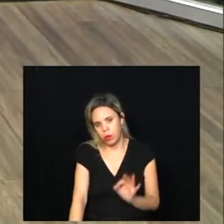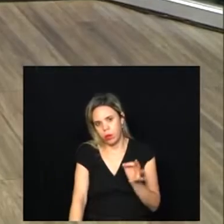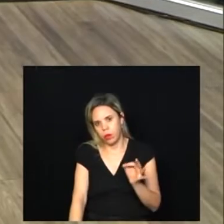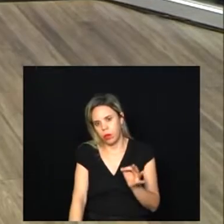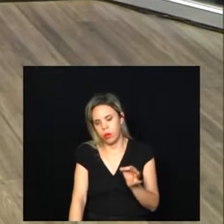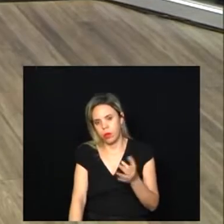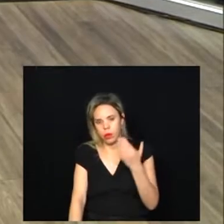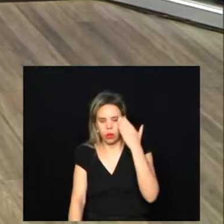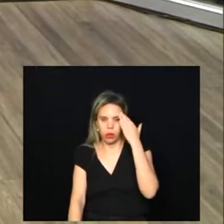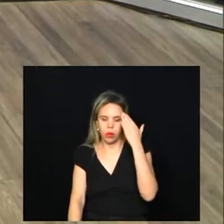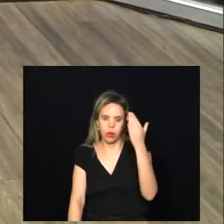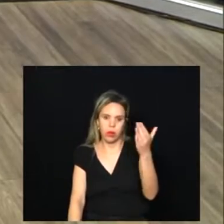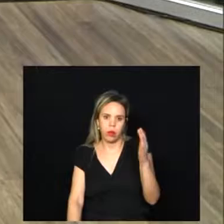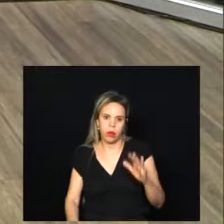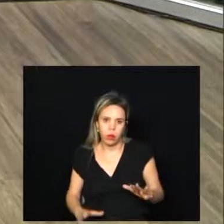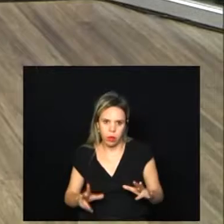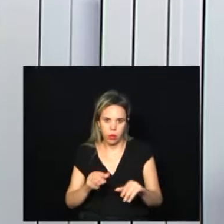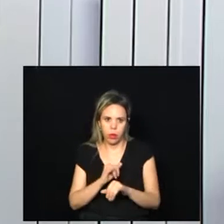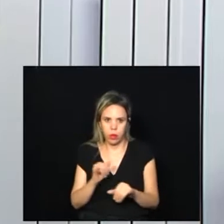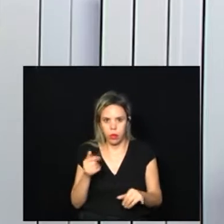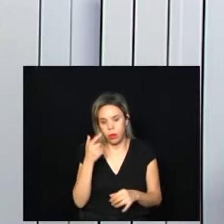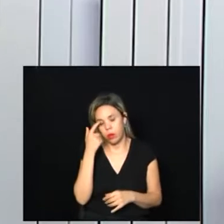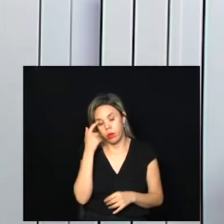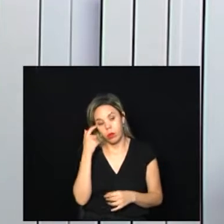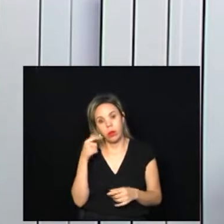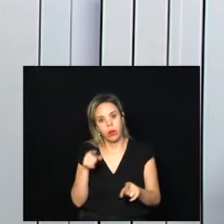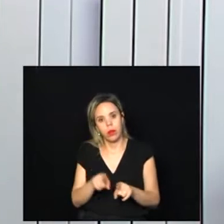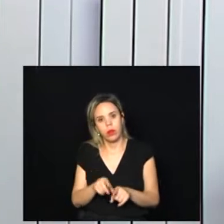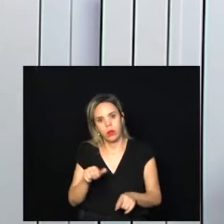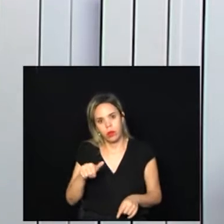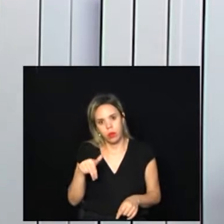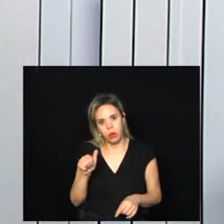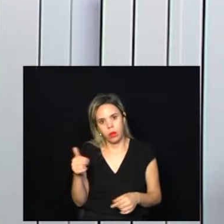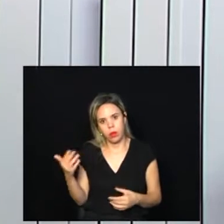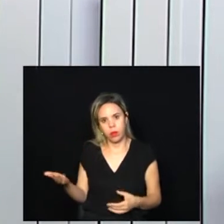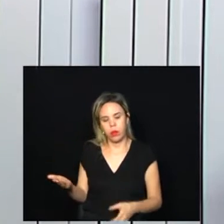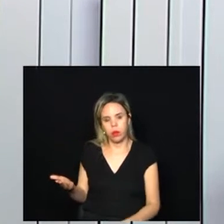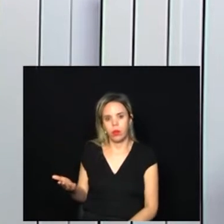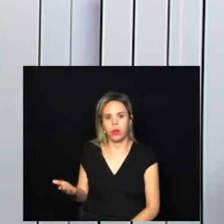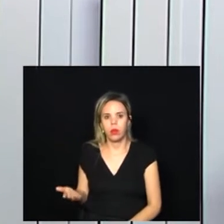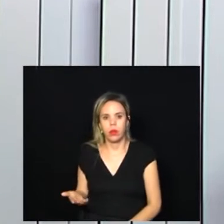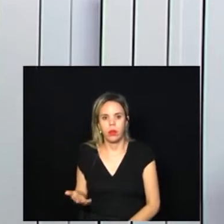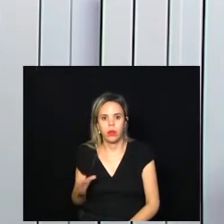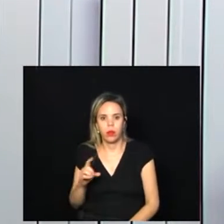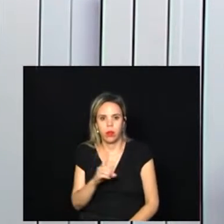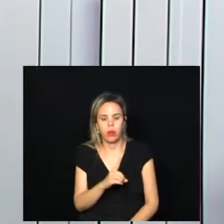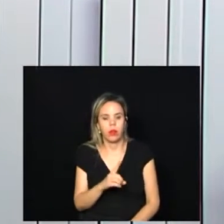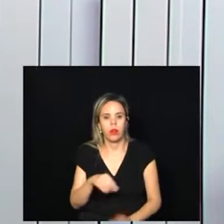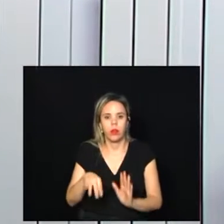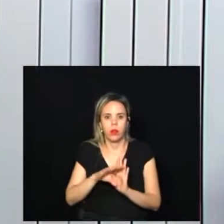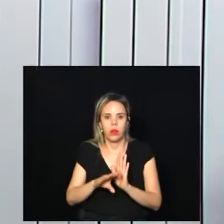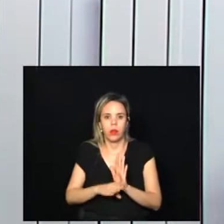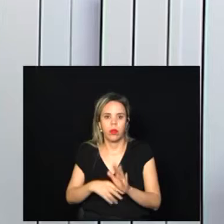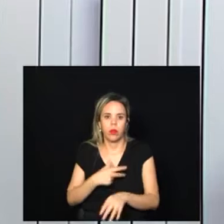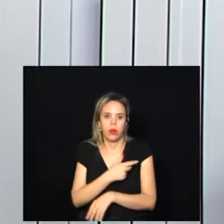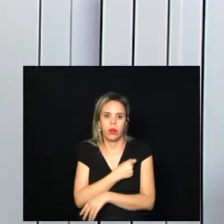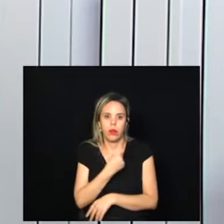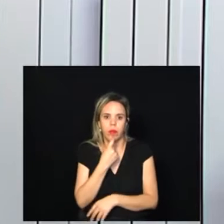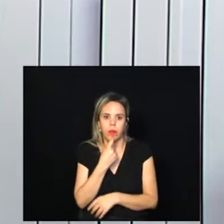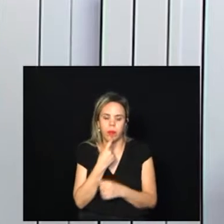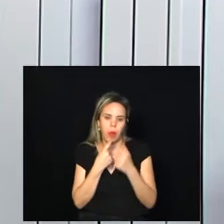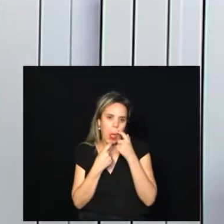André Aranha, muito obrigado por todas as informações. Também a Ana Cecília Zoccolotti, ela que é coordenadora do Programa de Imunização de